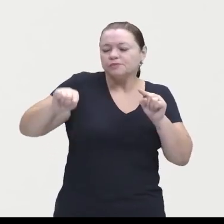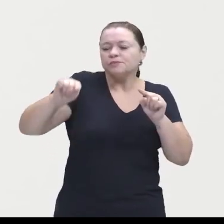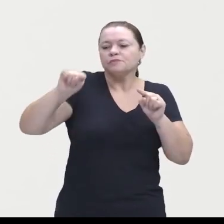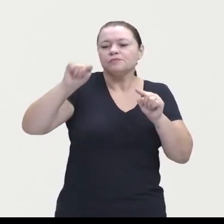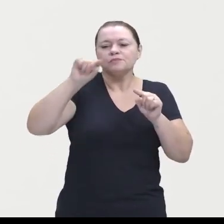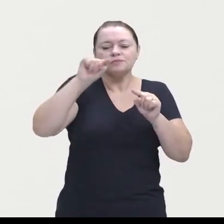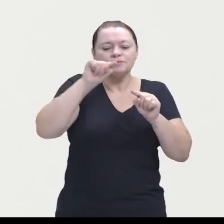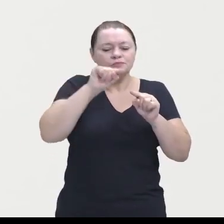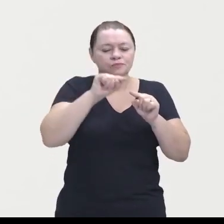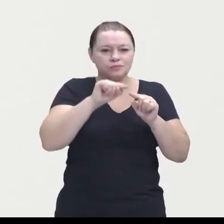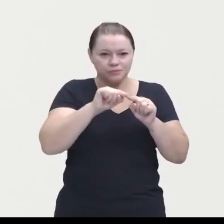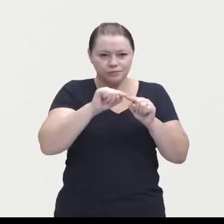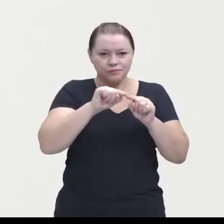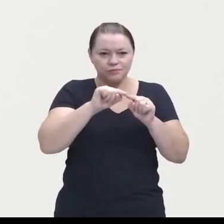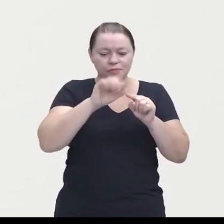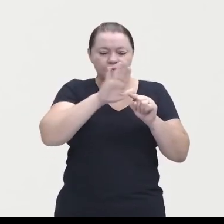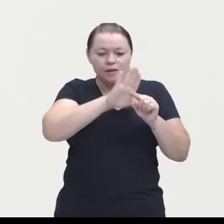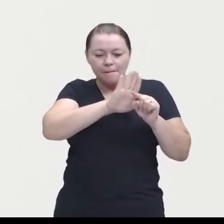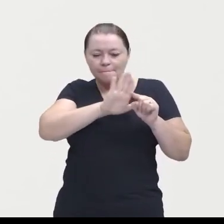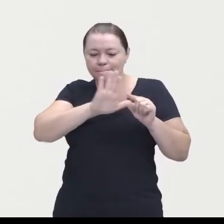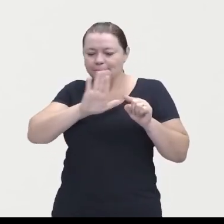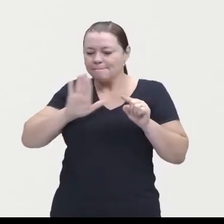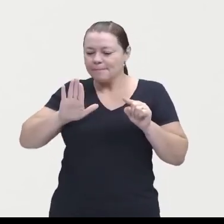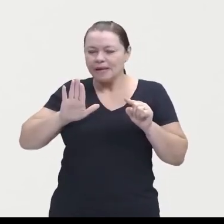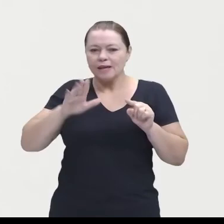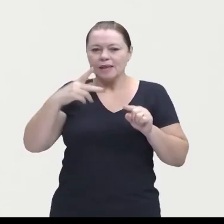fechada e plana.